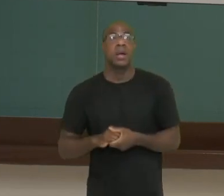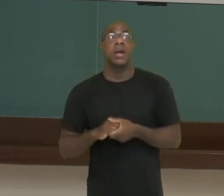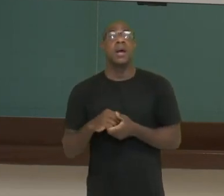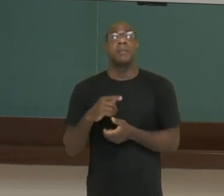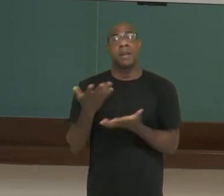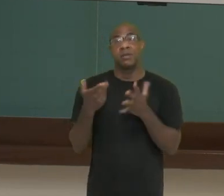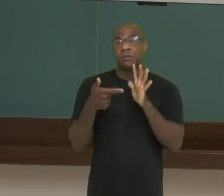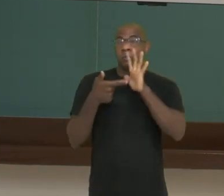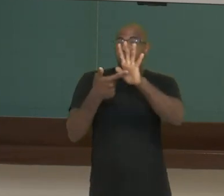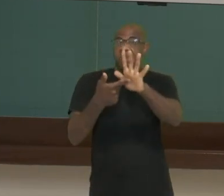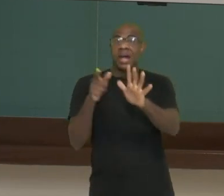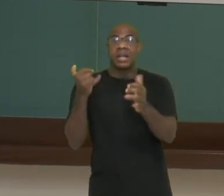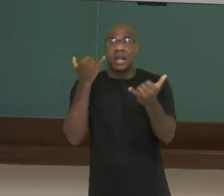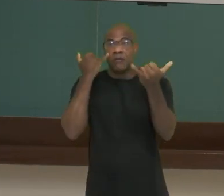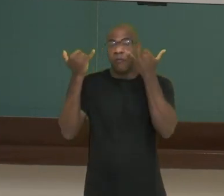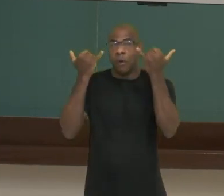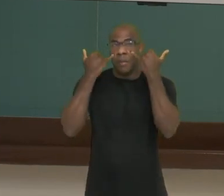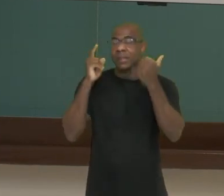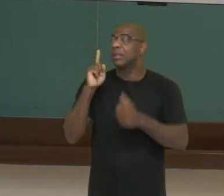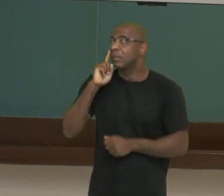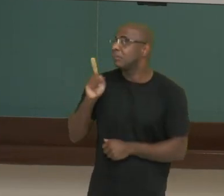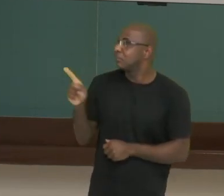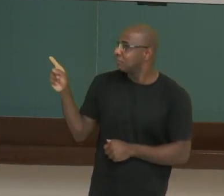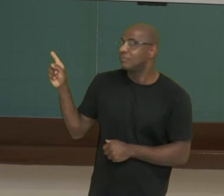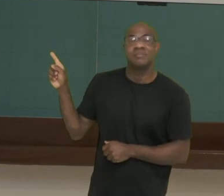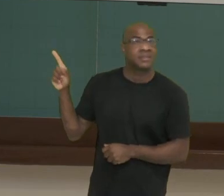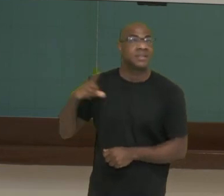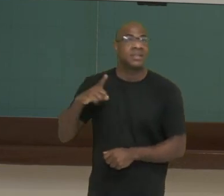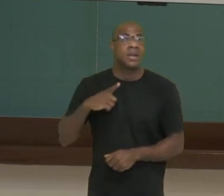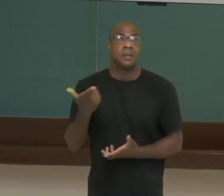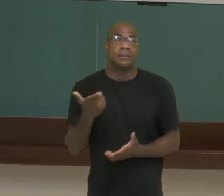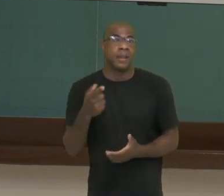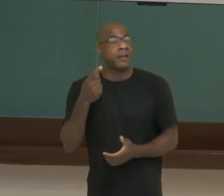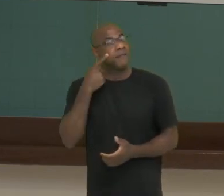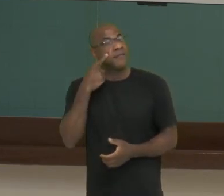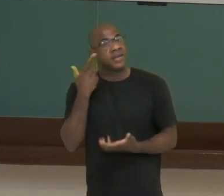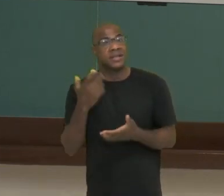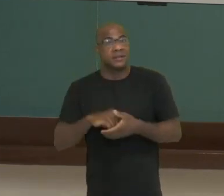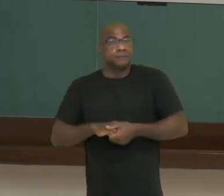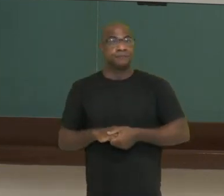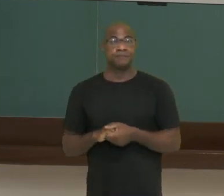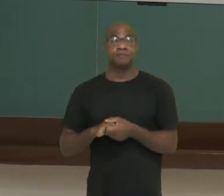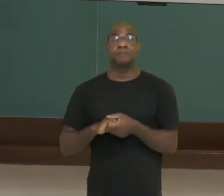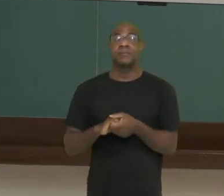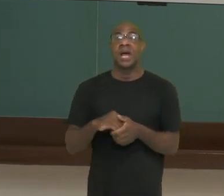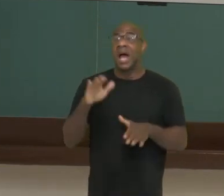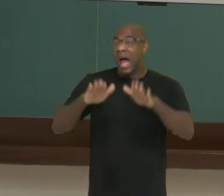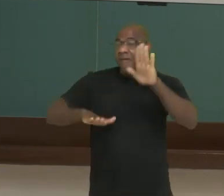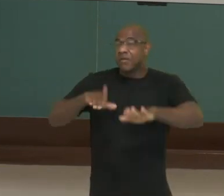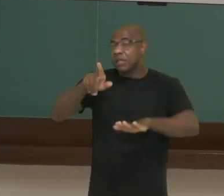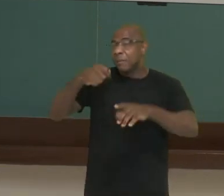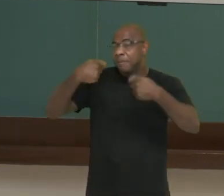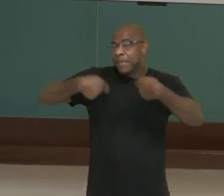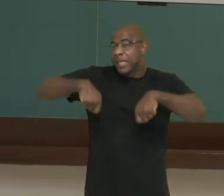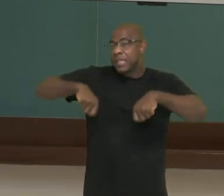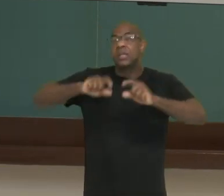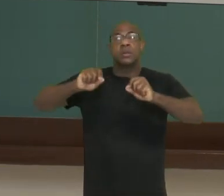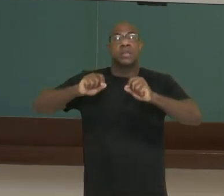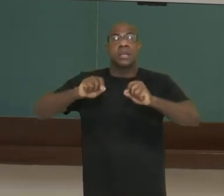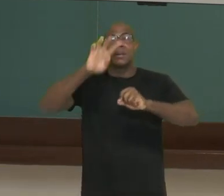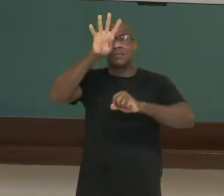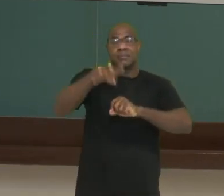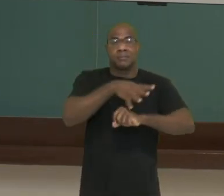esse dado, e se você tem um sócio para apresentar, para convencer sobre os seus argumentos, às vezes você apresentar